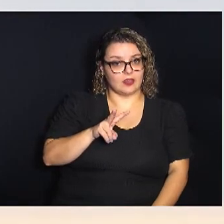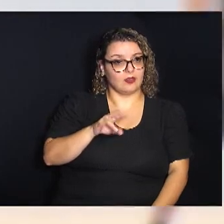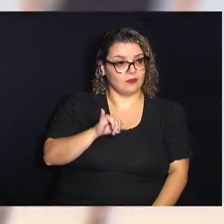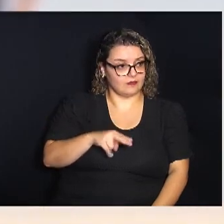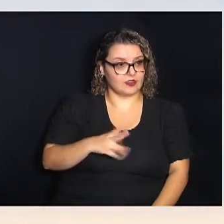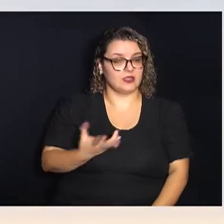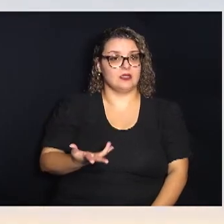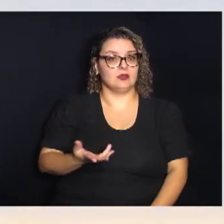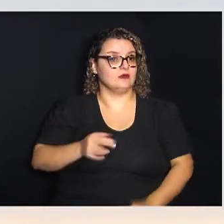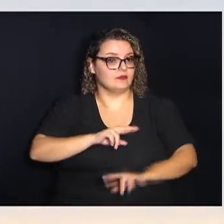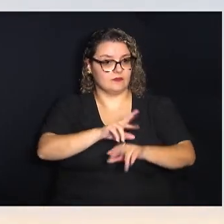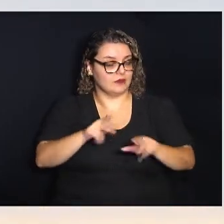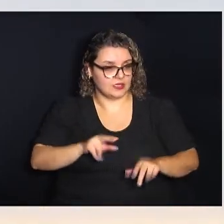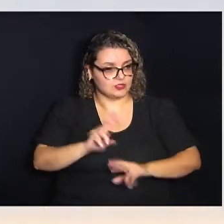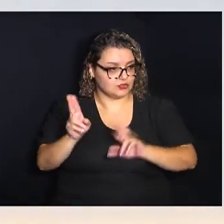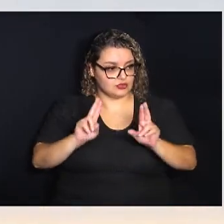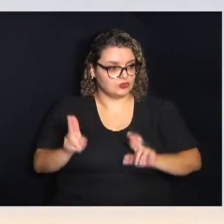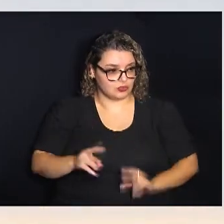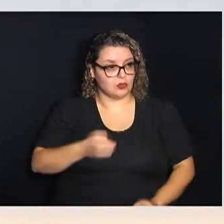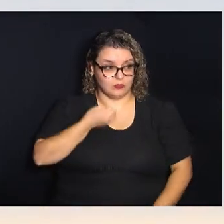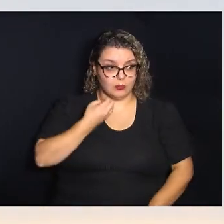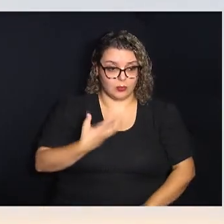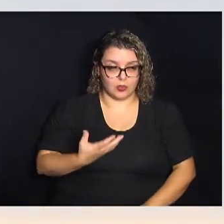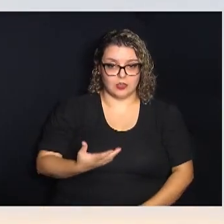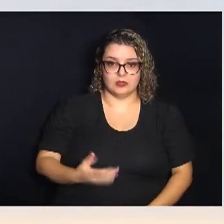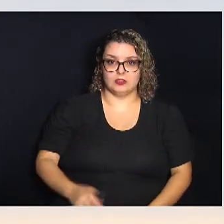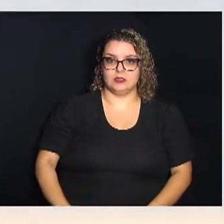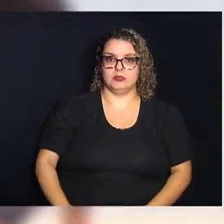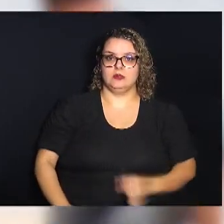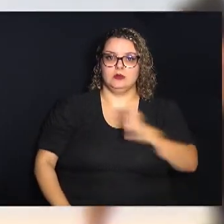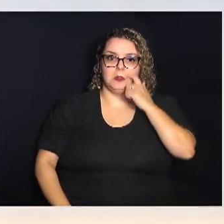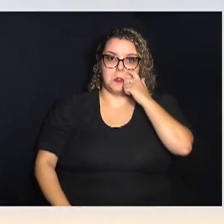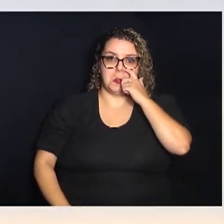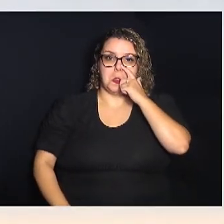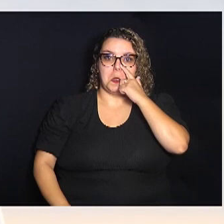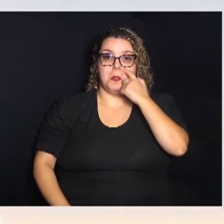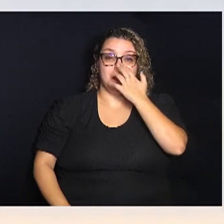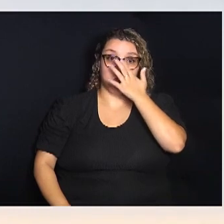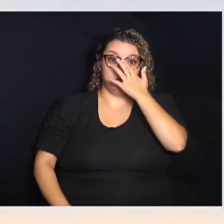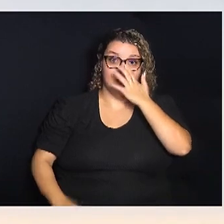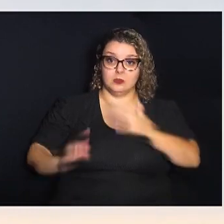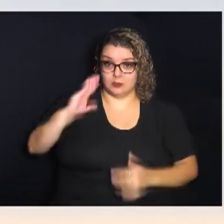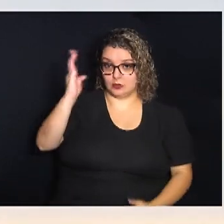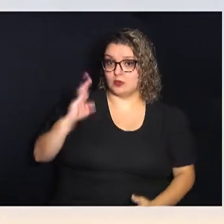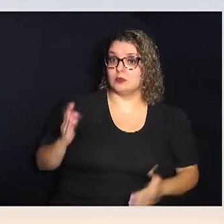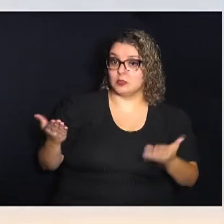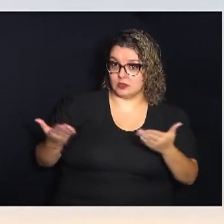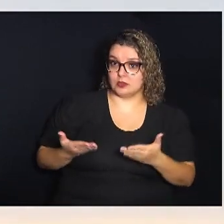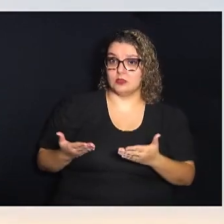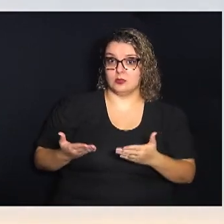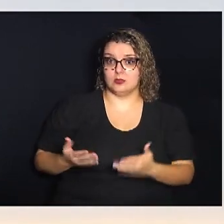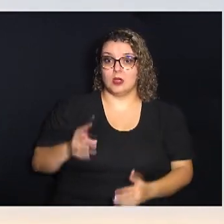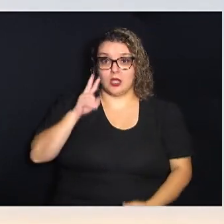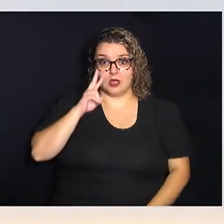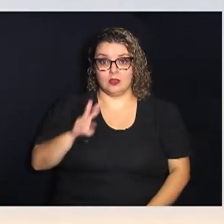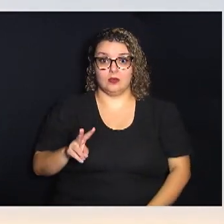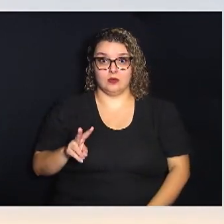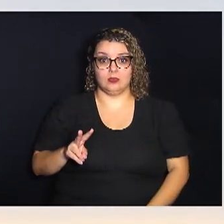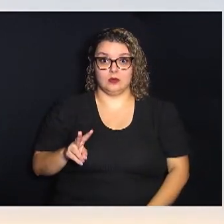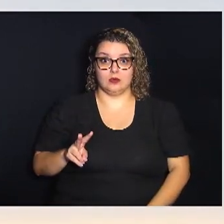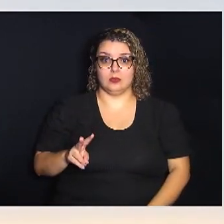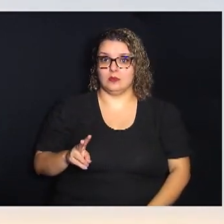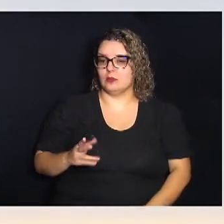Calypso Buffoni, né? Tem uma galera boa aí, né? O Brasil hoje, ele é visto como um berço assim,